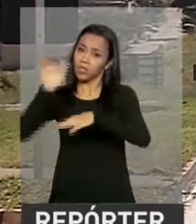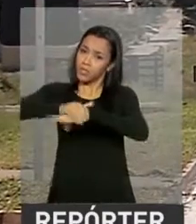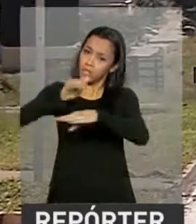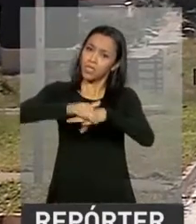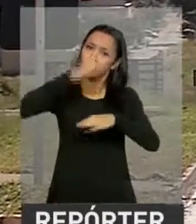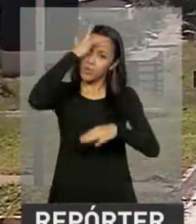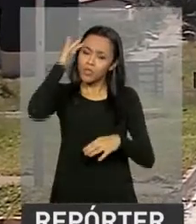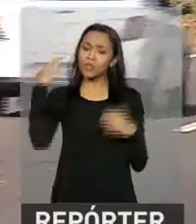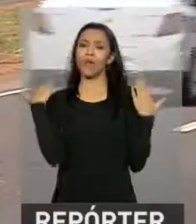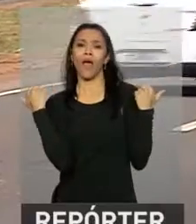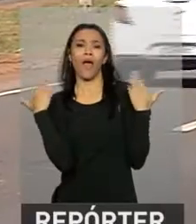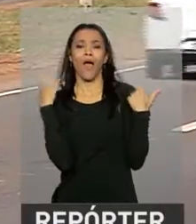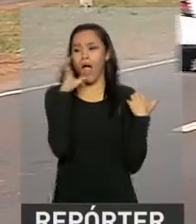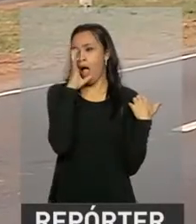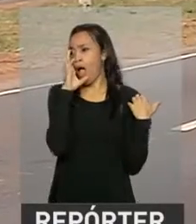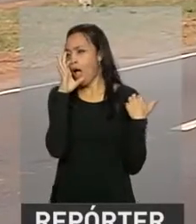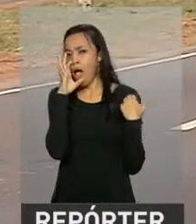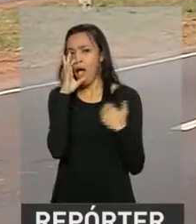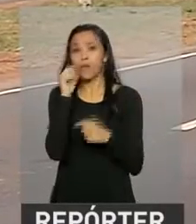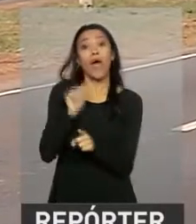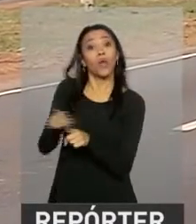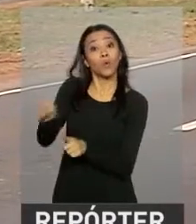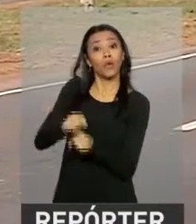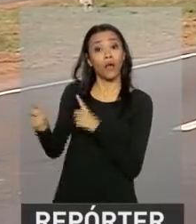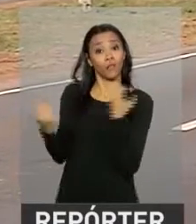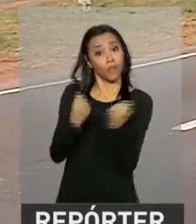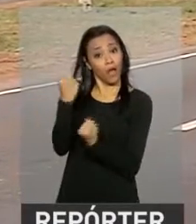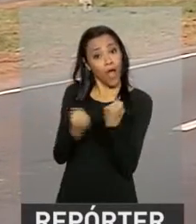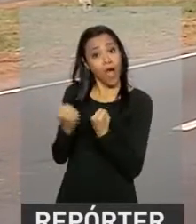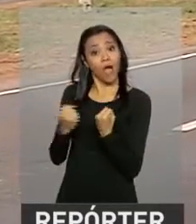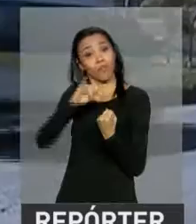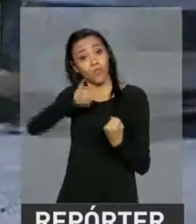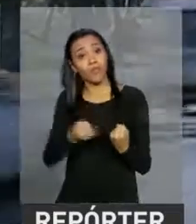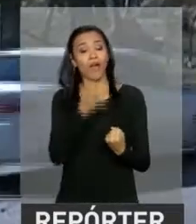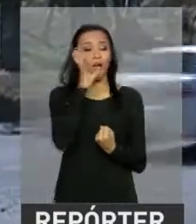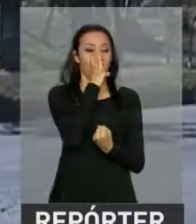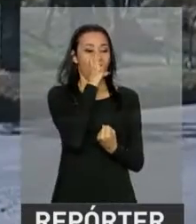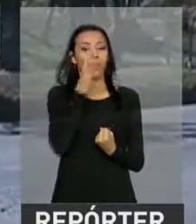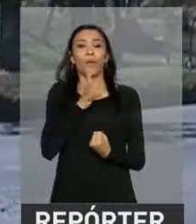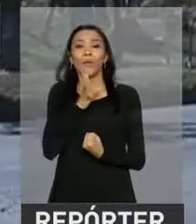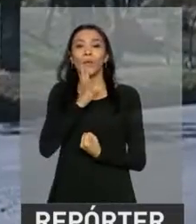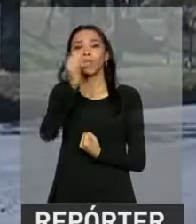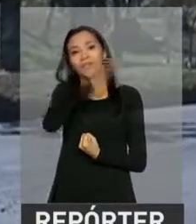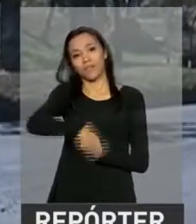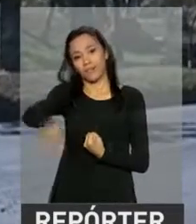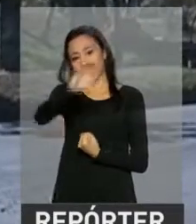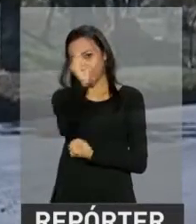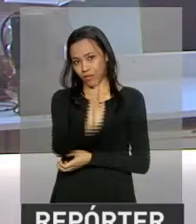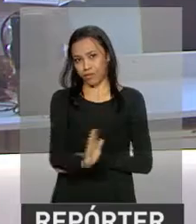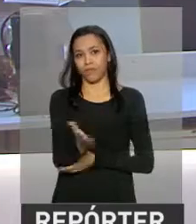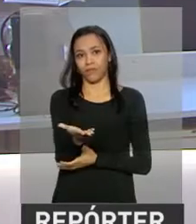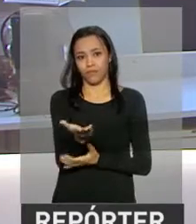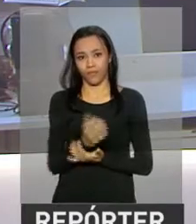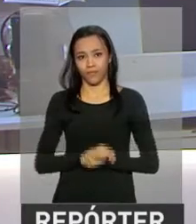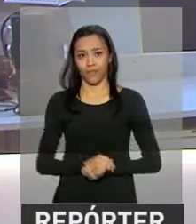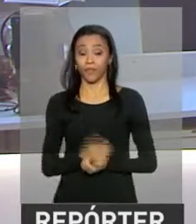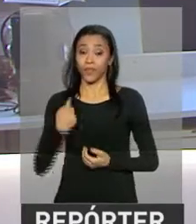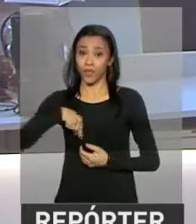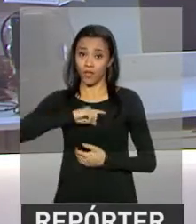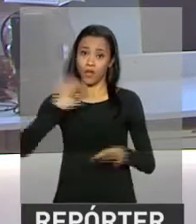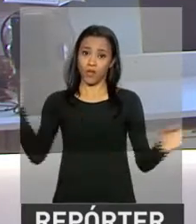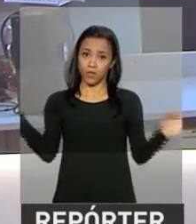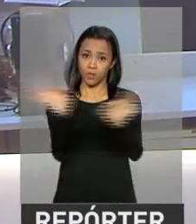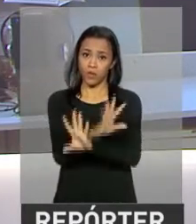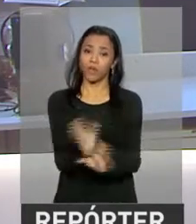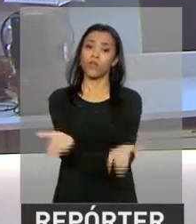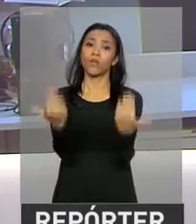aos viajantes na hora de alugar um carro para conhecer vários destinos turísticos no Brasil. E nós ficamos